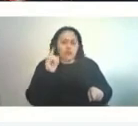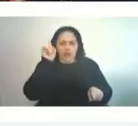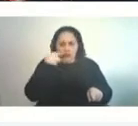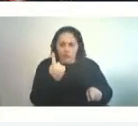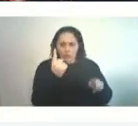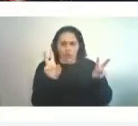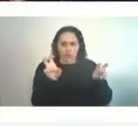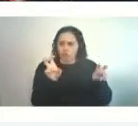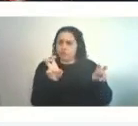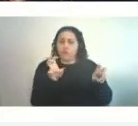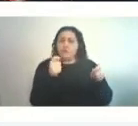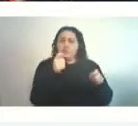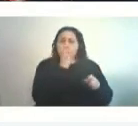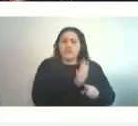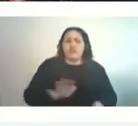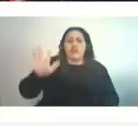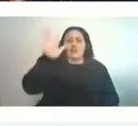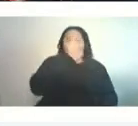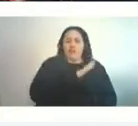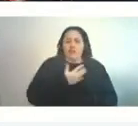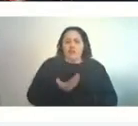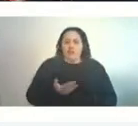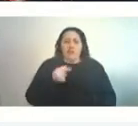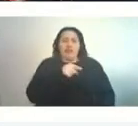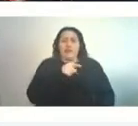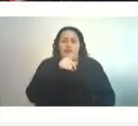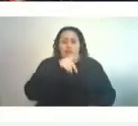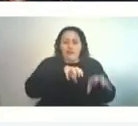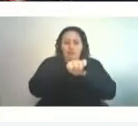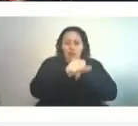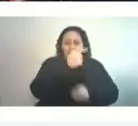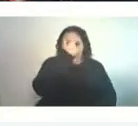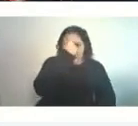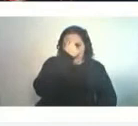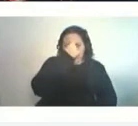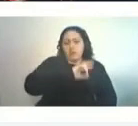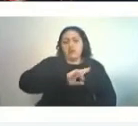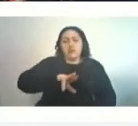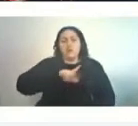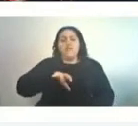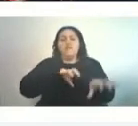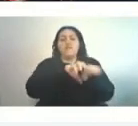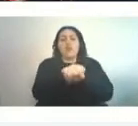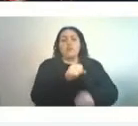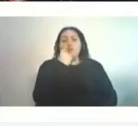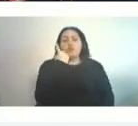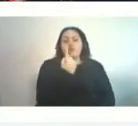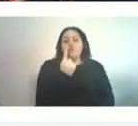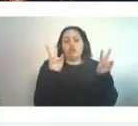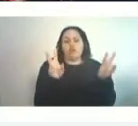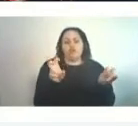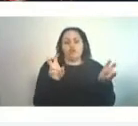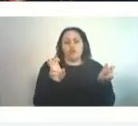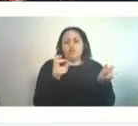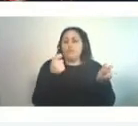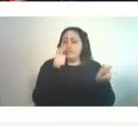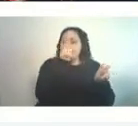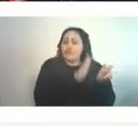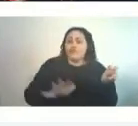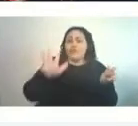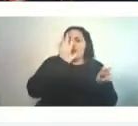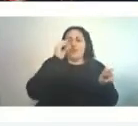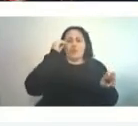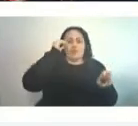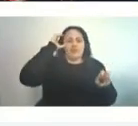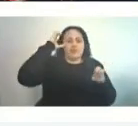um especialista. Ele precisa de um conhecimento mais generalista, né? E